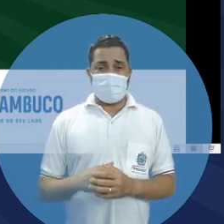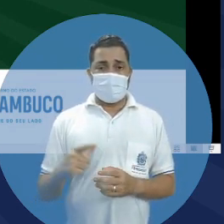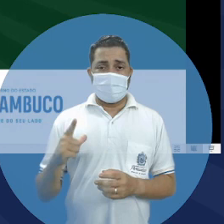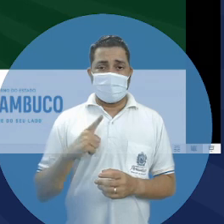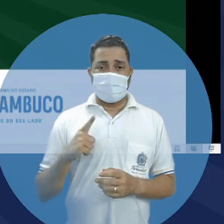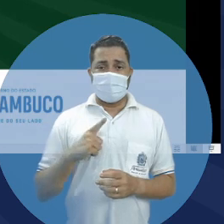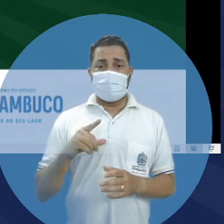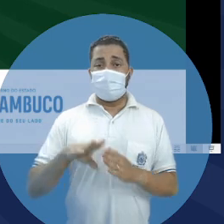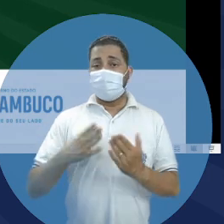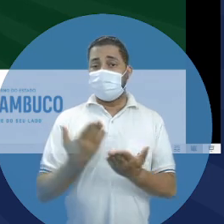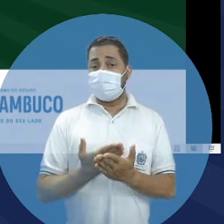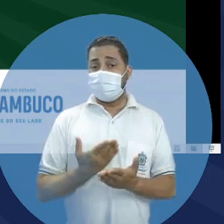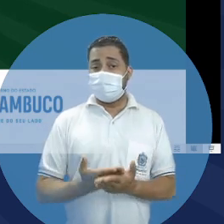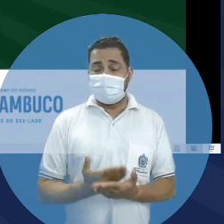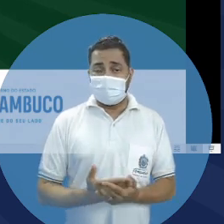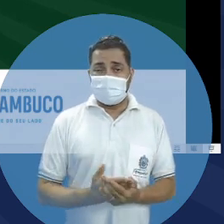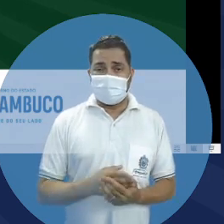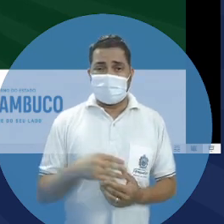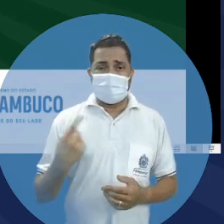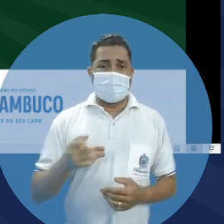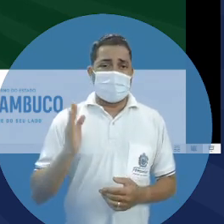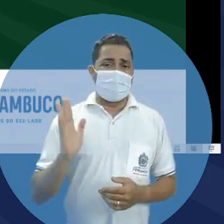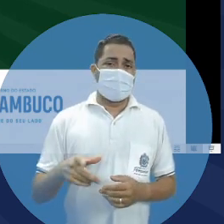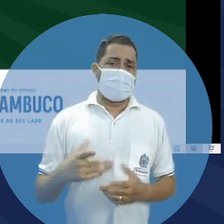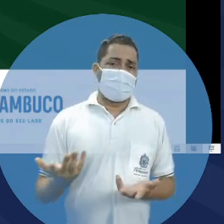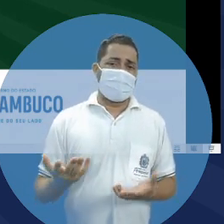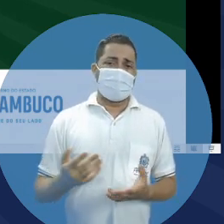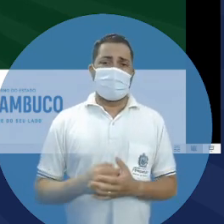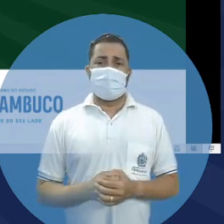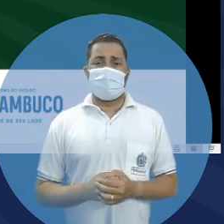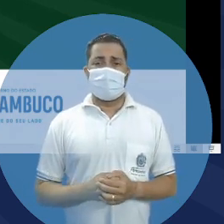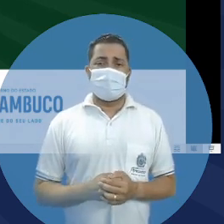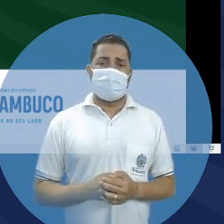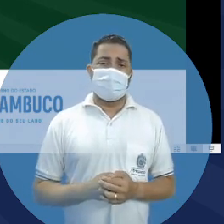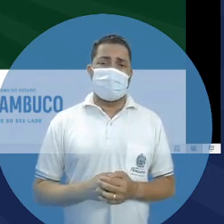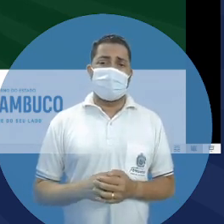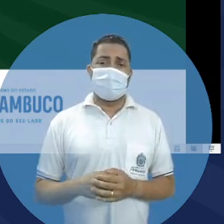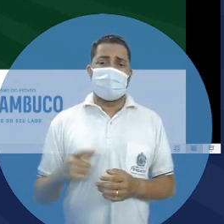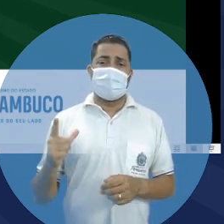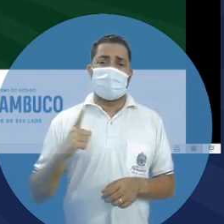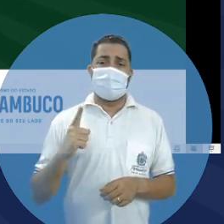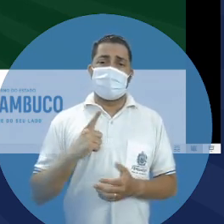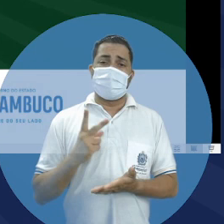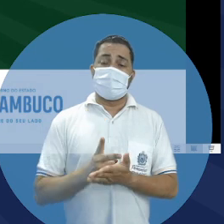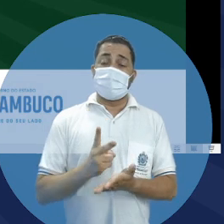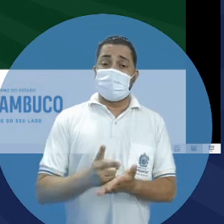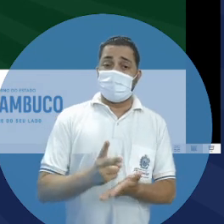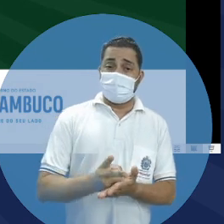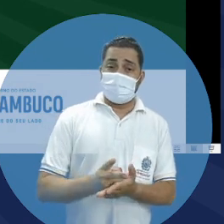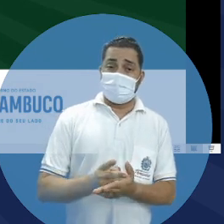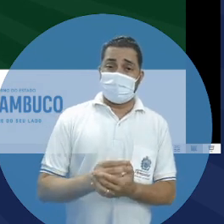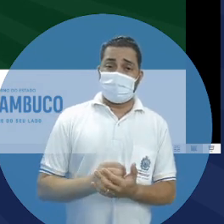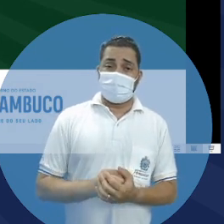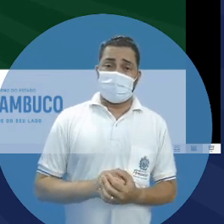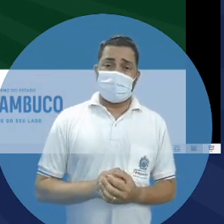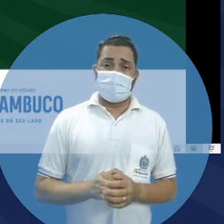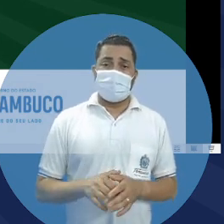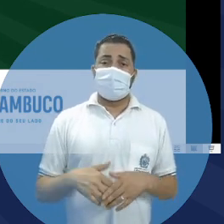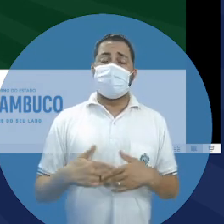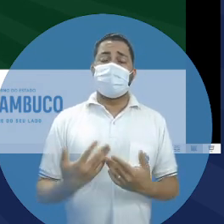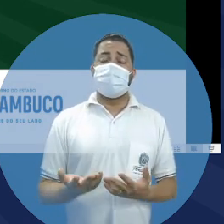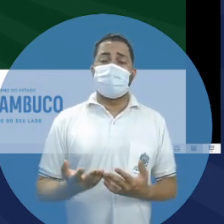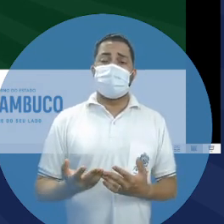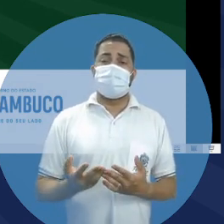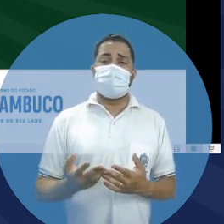já que a gente estava praticamente não, mas 100% no sistema remoto do ensino. E aí era uma medida para que o núcleo